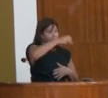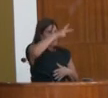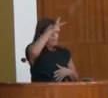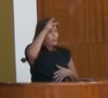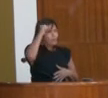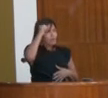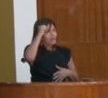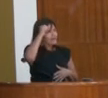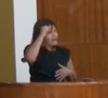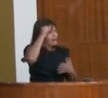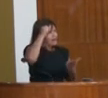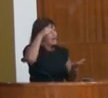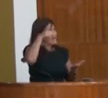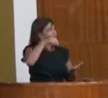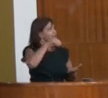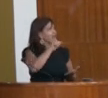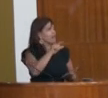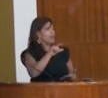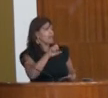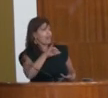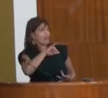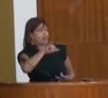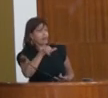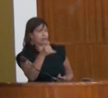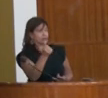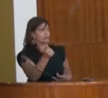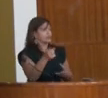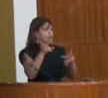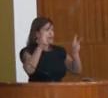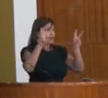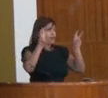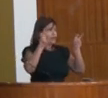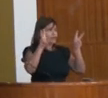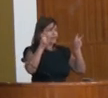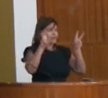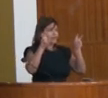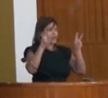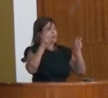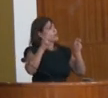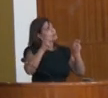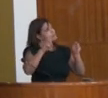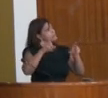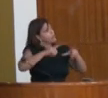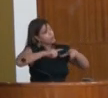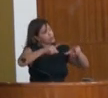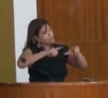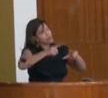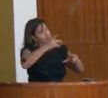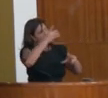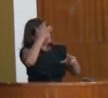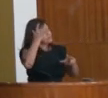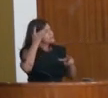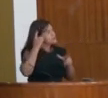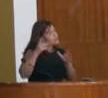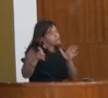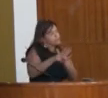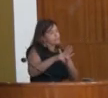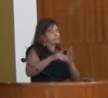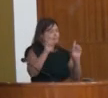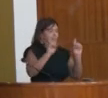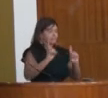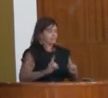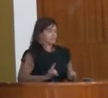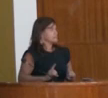com Deficiência da ALERJ, que tem como tema a empregabilidade da pessoa com deficiência. Eu